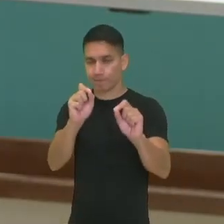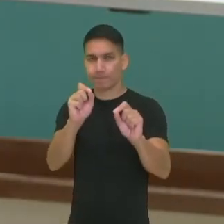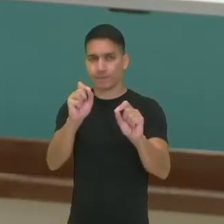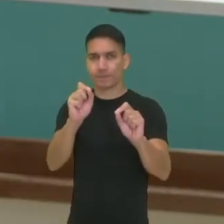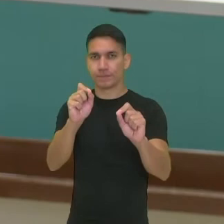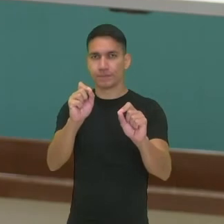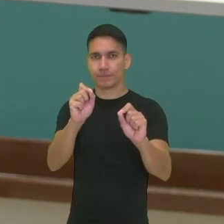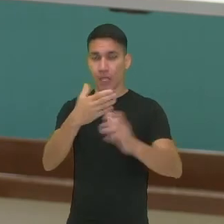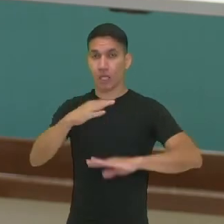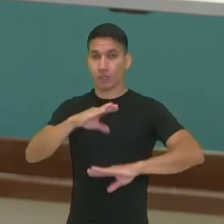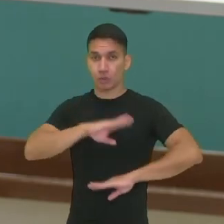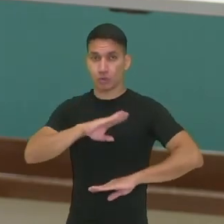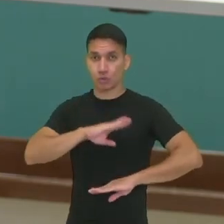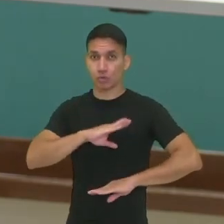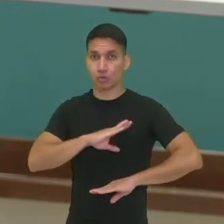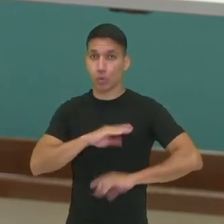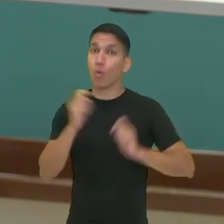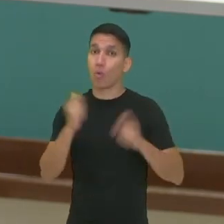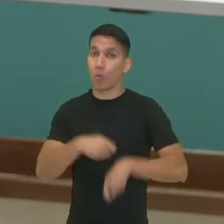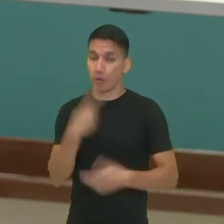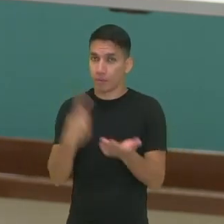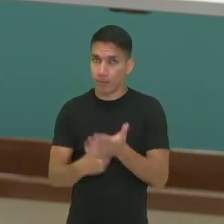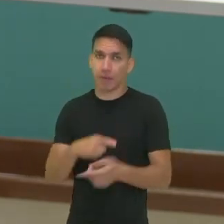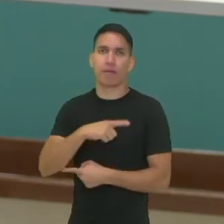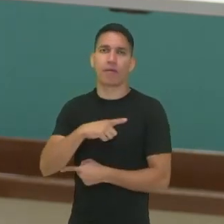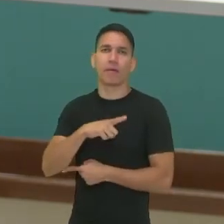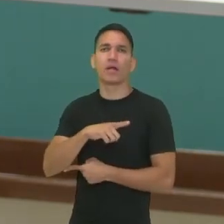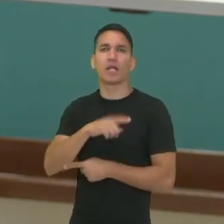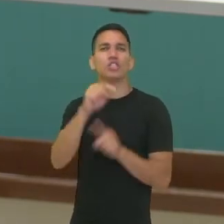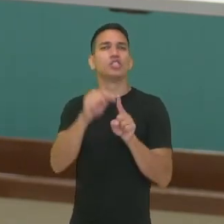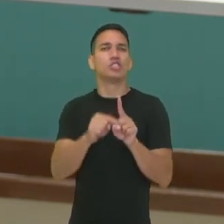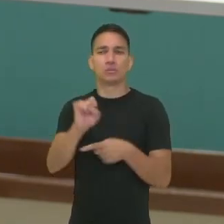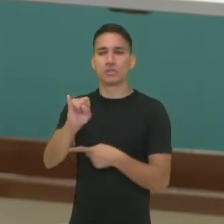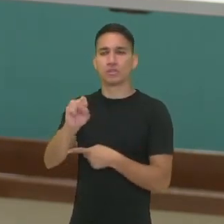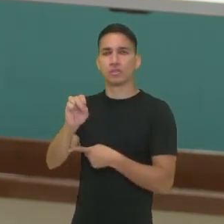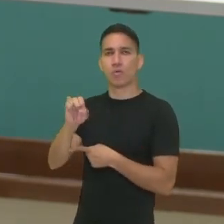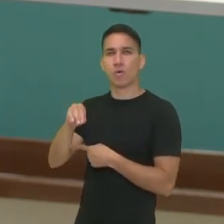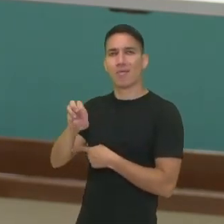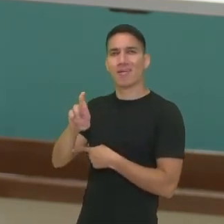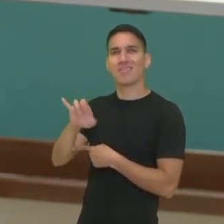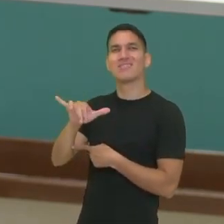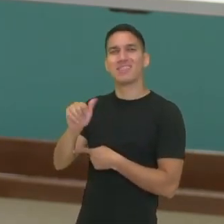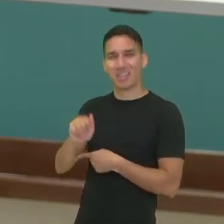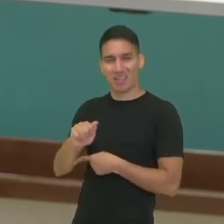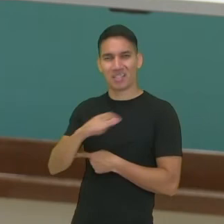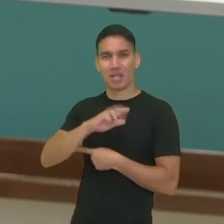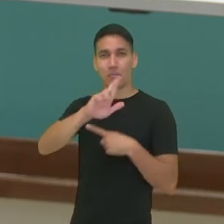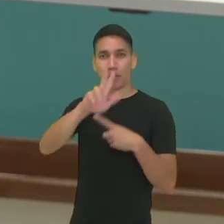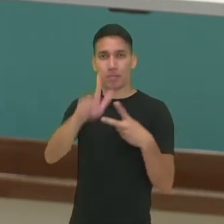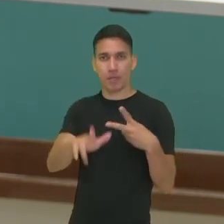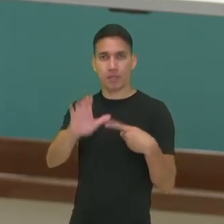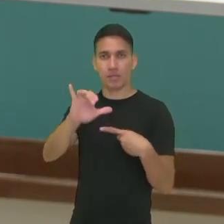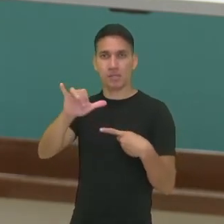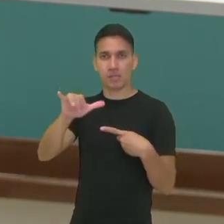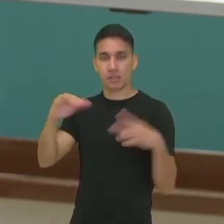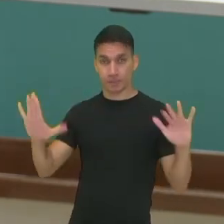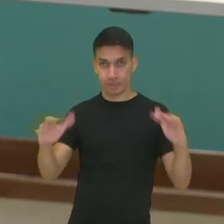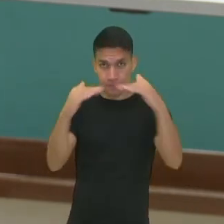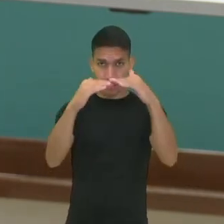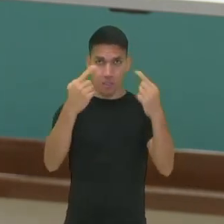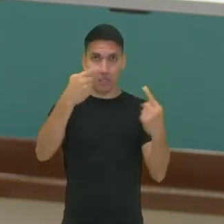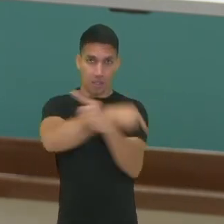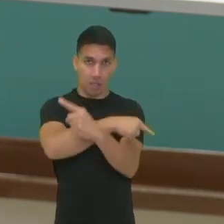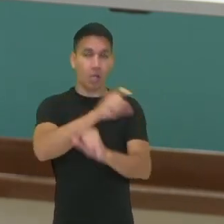a condição para que haja esse tipo de isomeria geométrica cis e trans. Para haver isomeria do